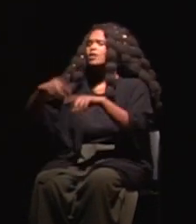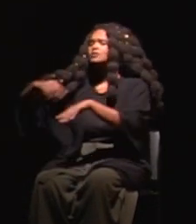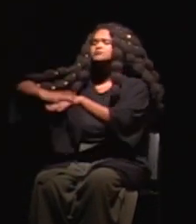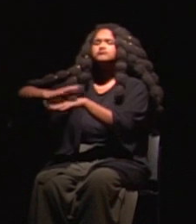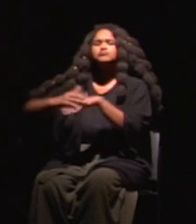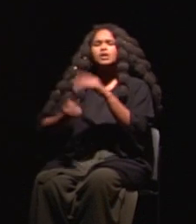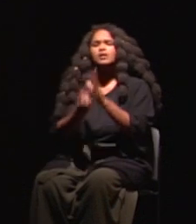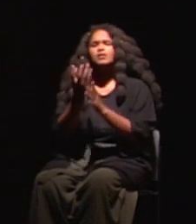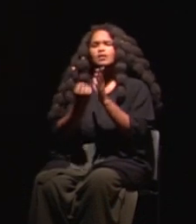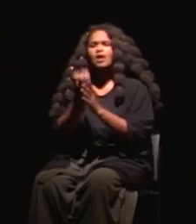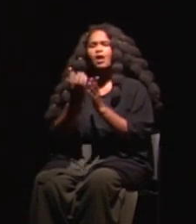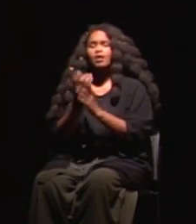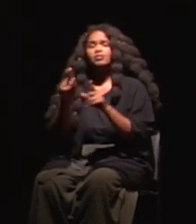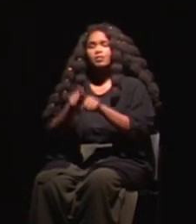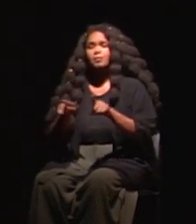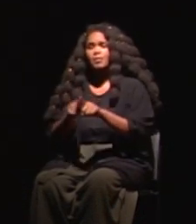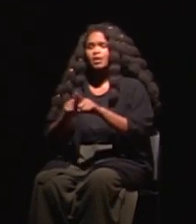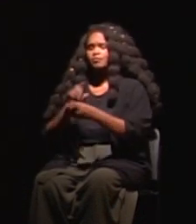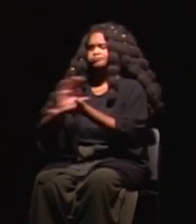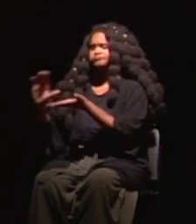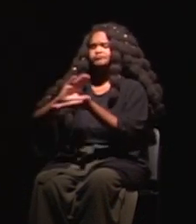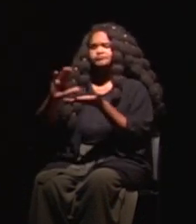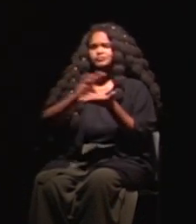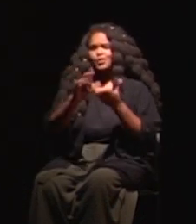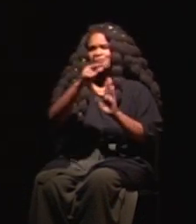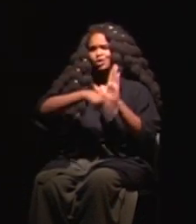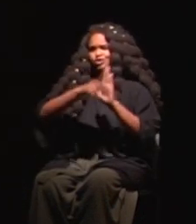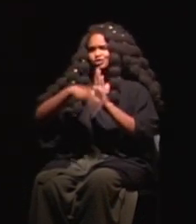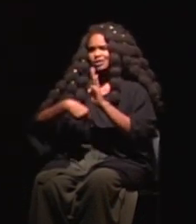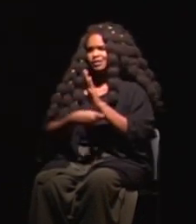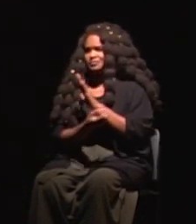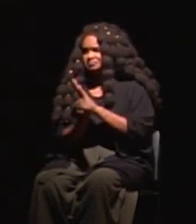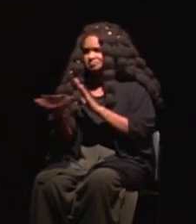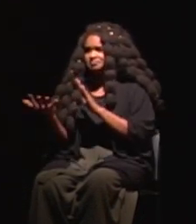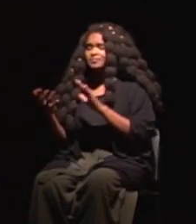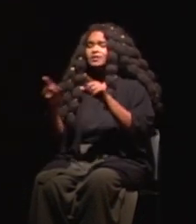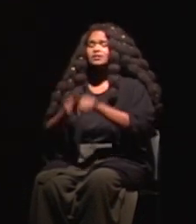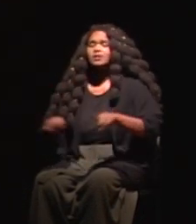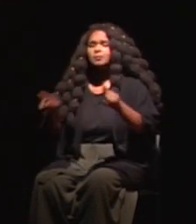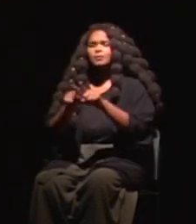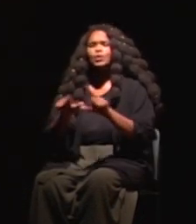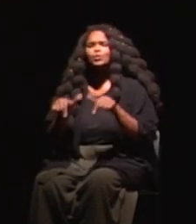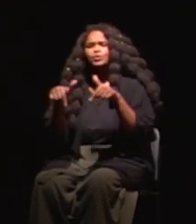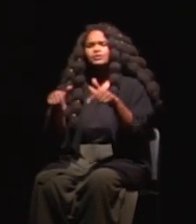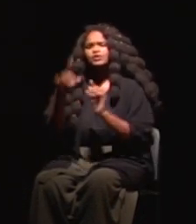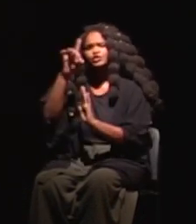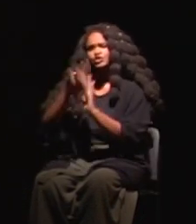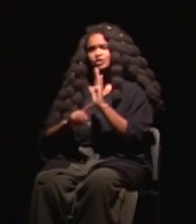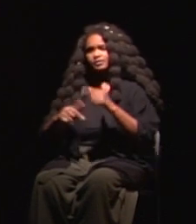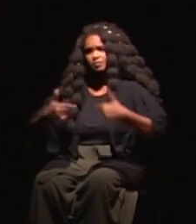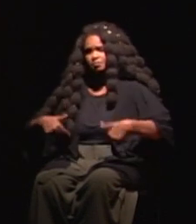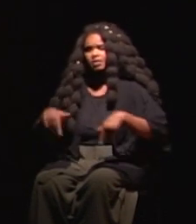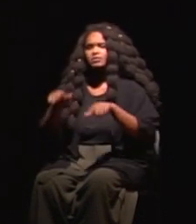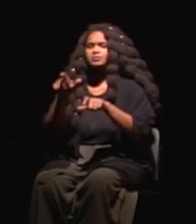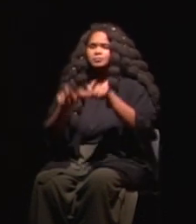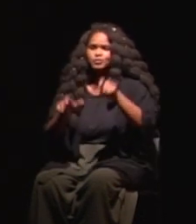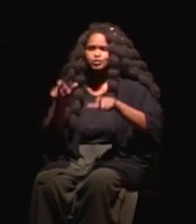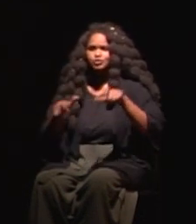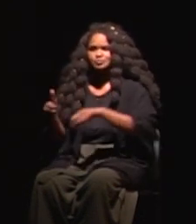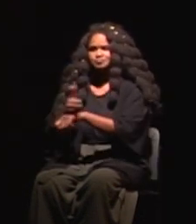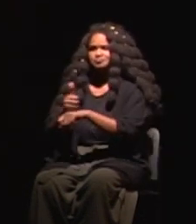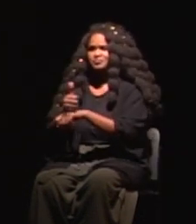pautas e o autofinanciamento de seus projetos, além de lutar pelos direitos trabalhistas e autorais dos profissionais da